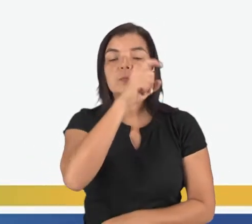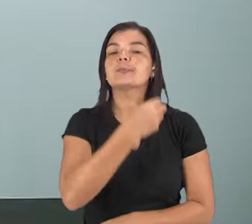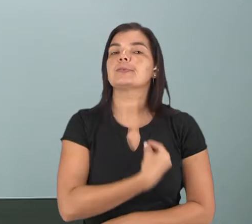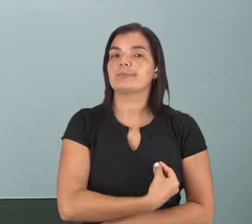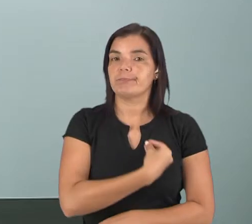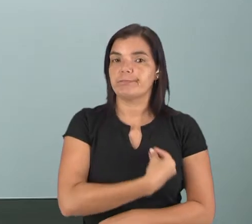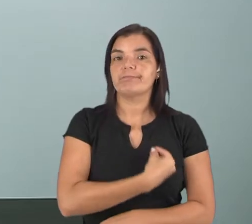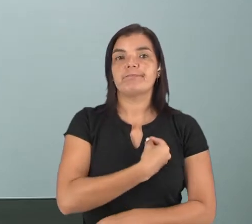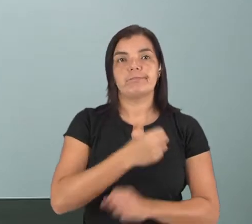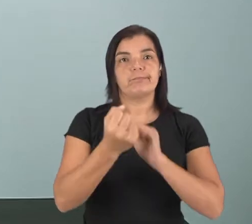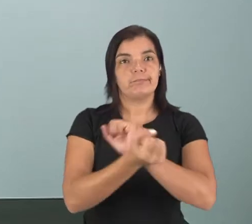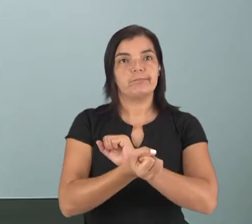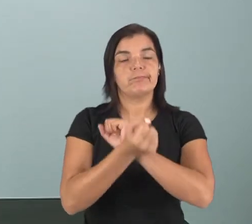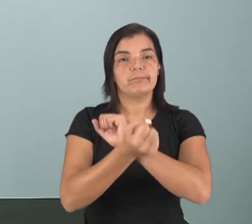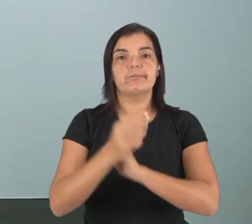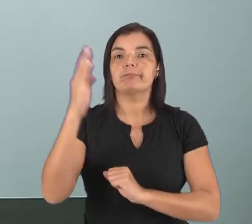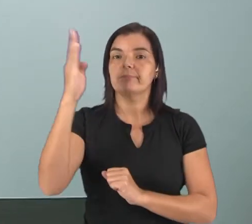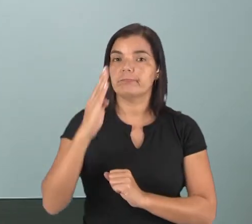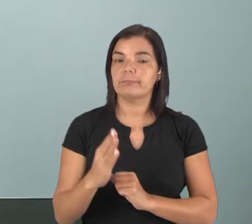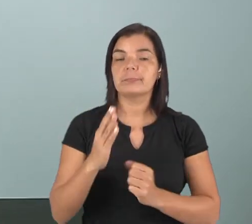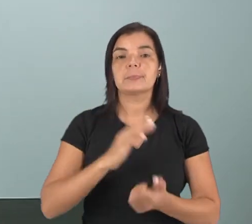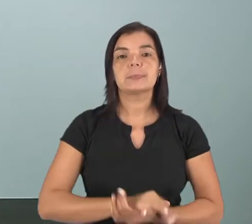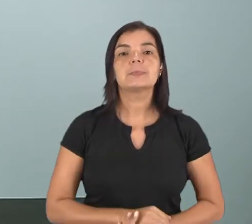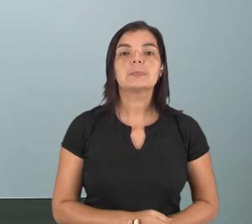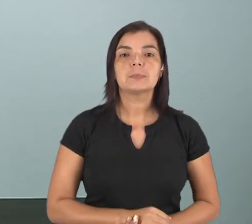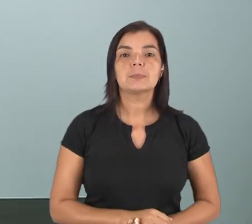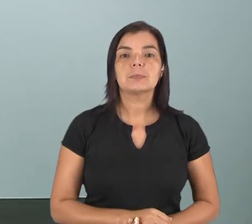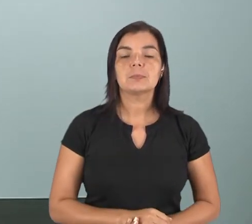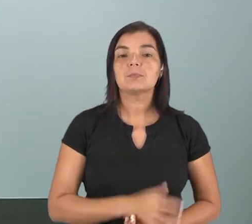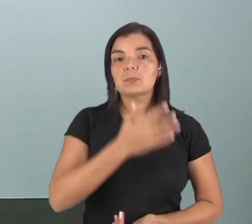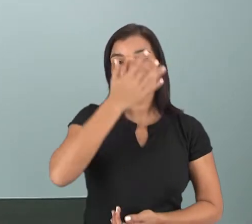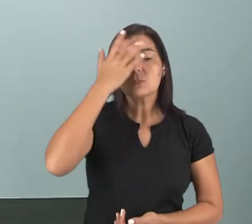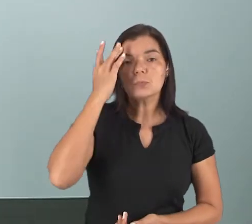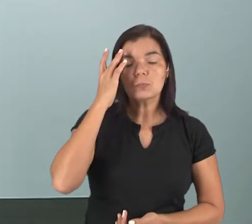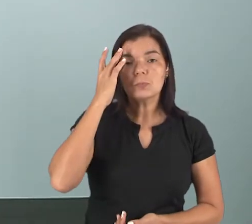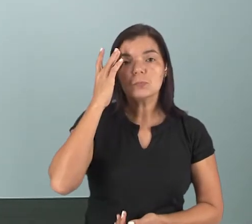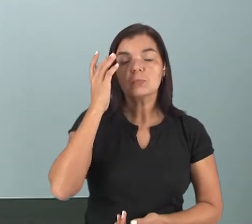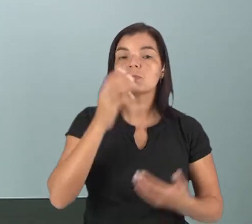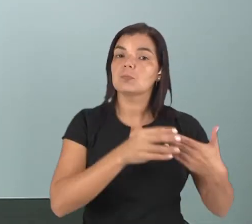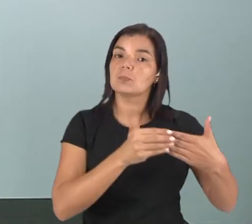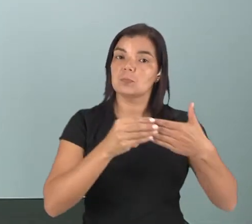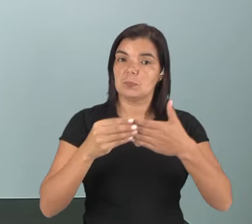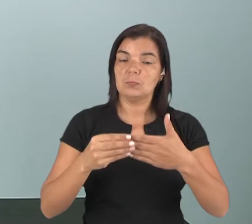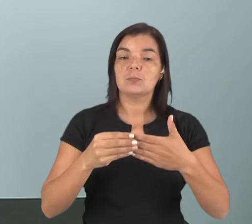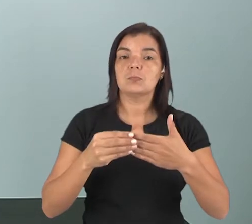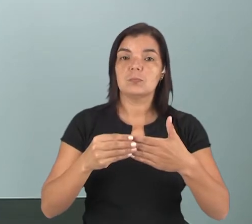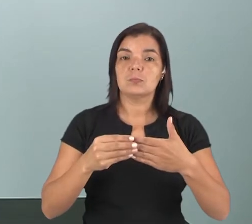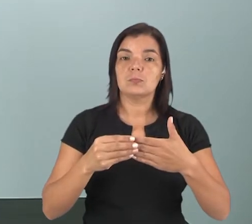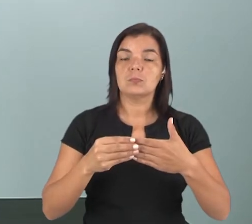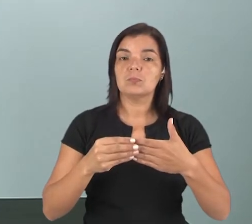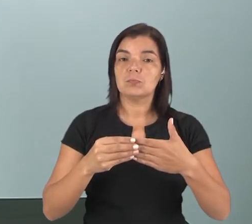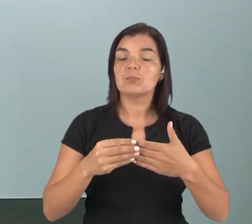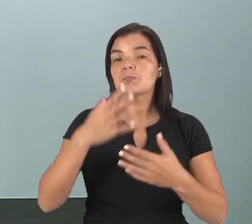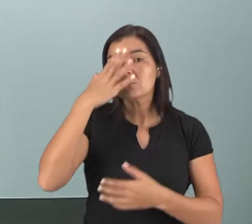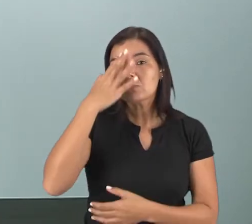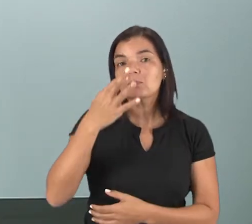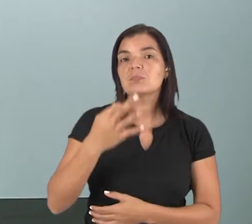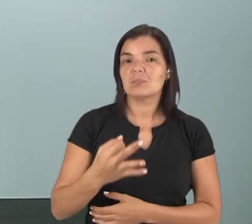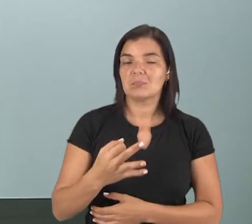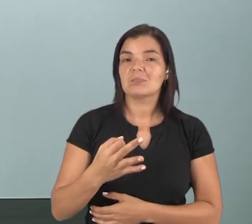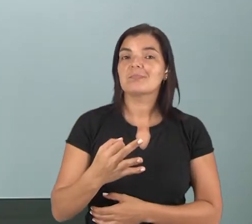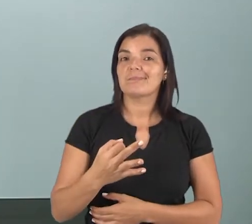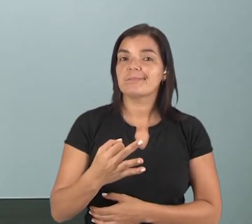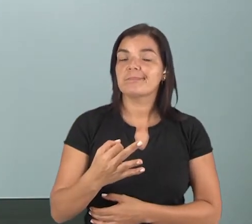Brasil. E, assim, as pessoas que trouxeram eles, trouxeram justamente mesmo